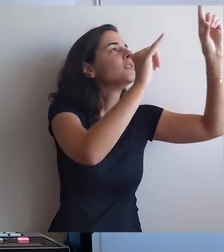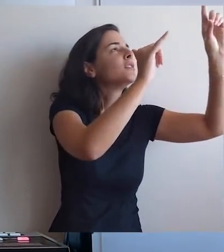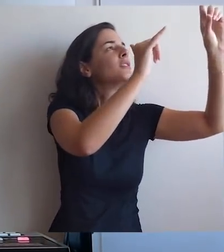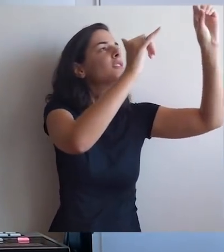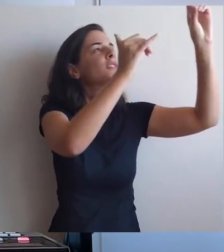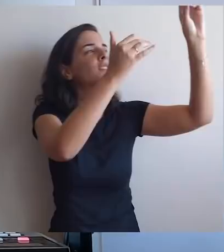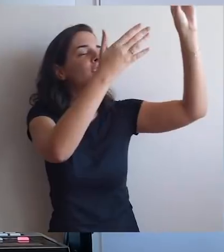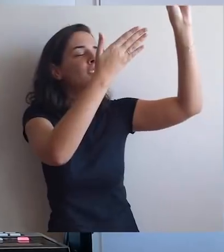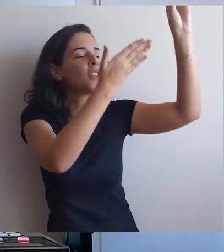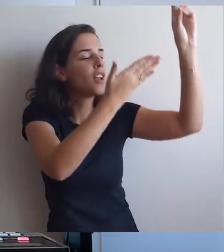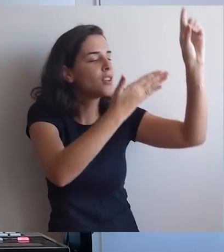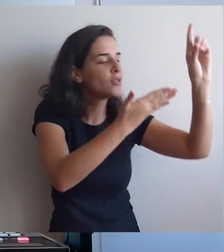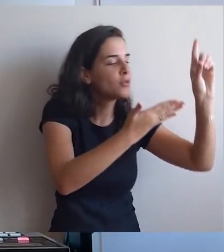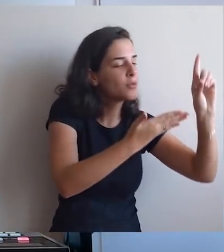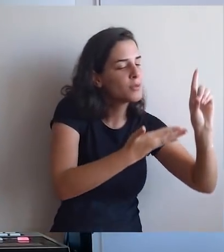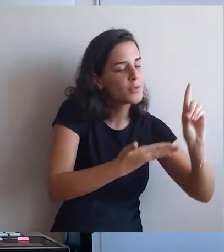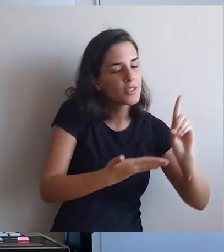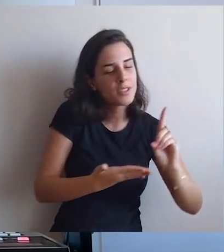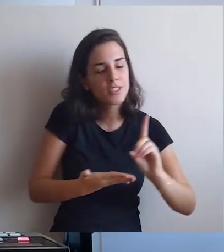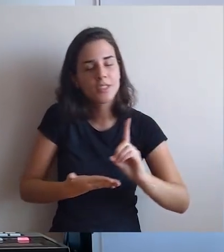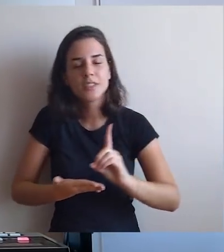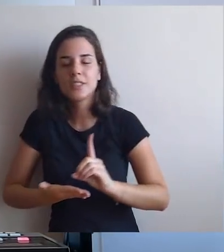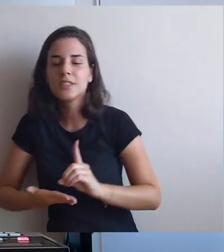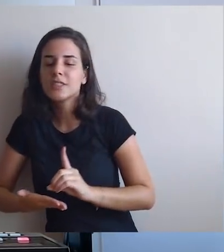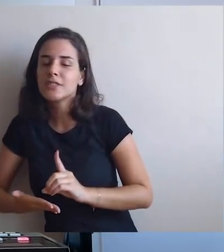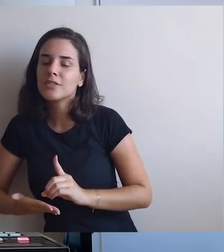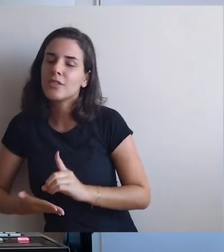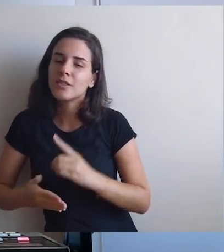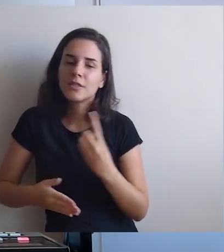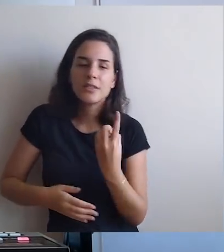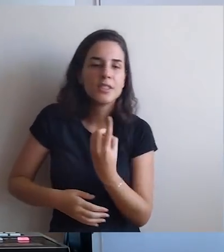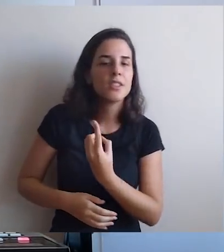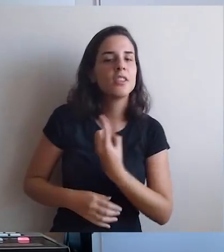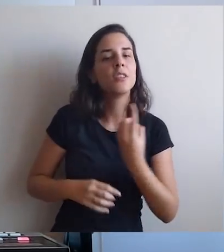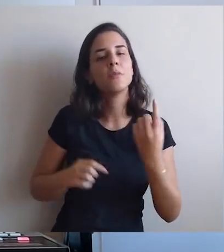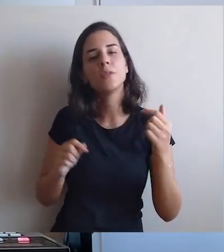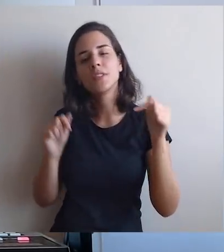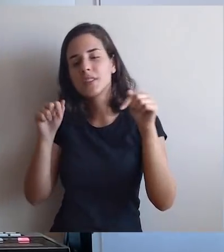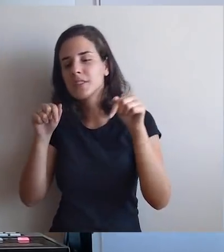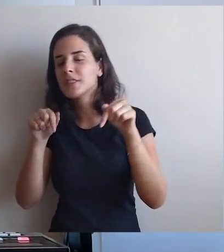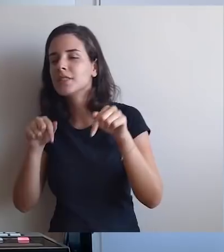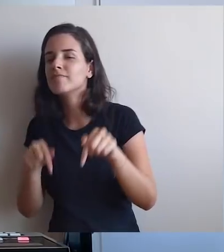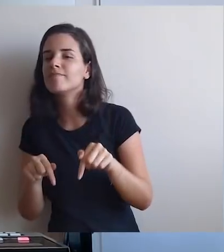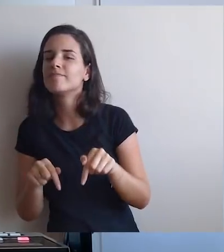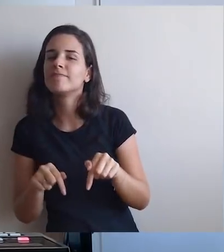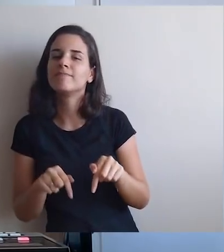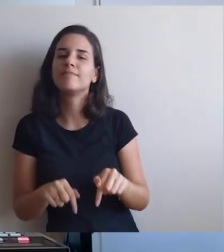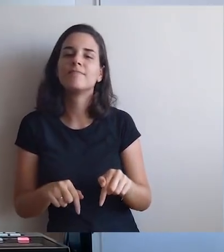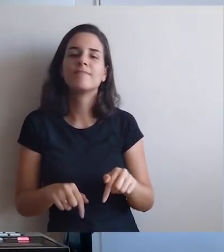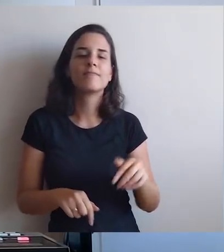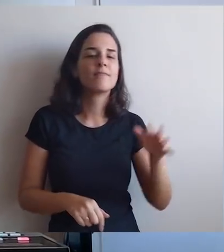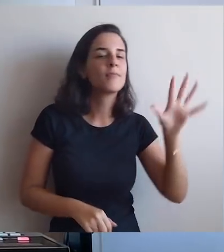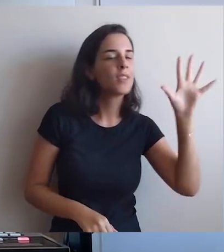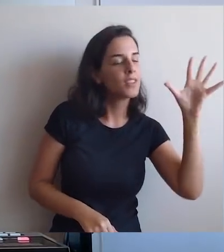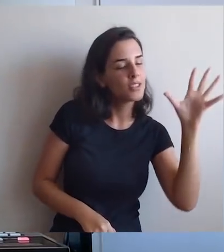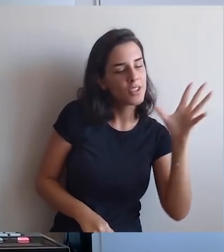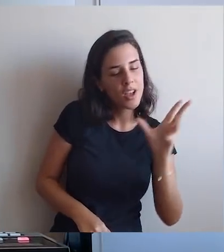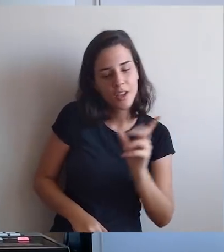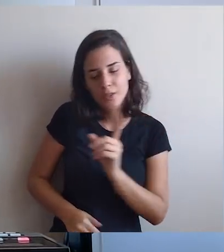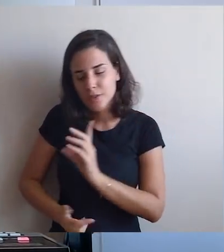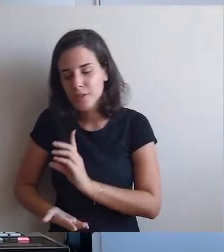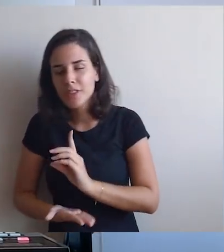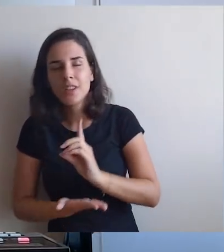e clamarmos a Ti, Tu virás, nós viemos